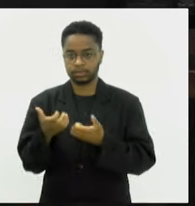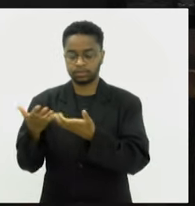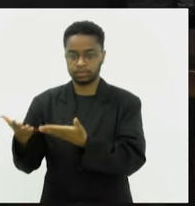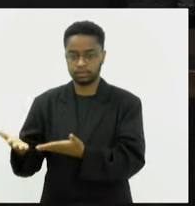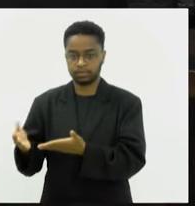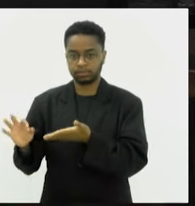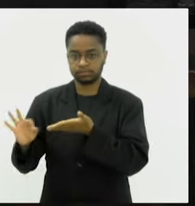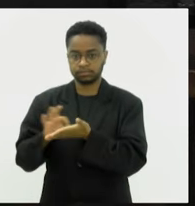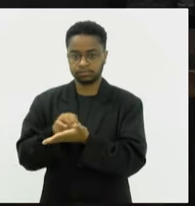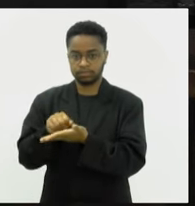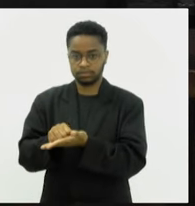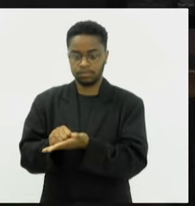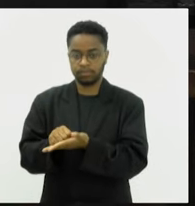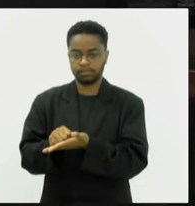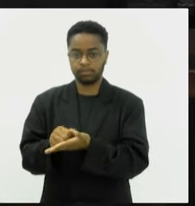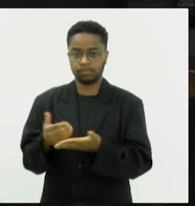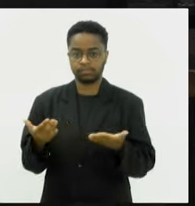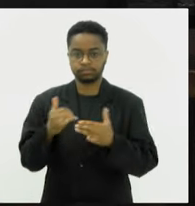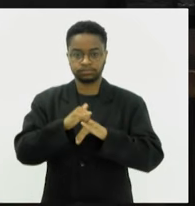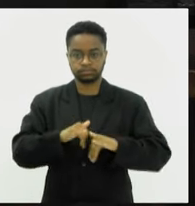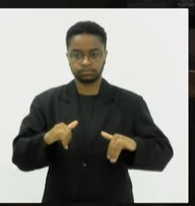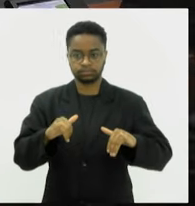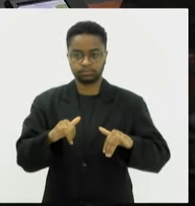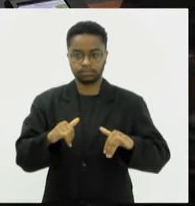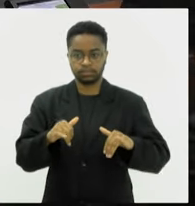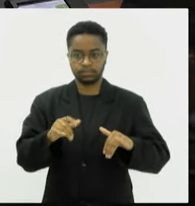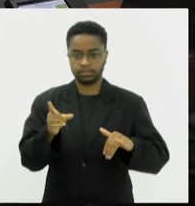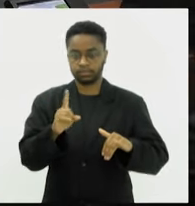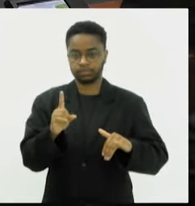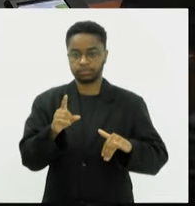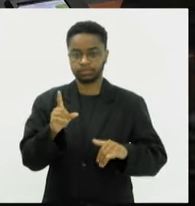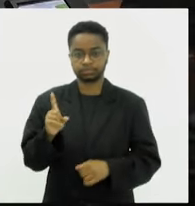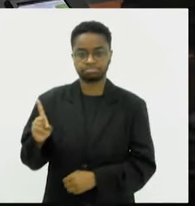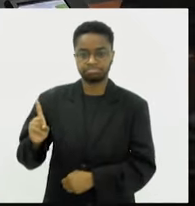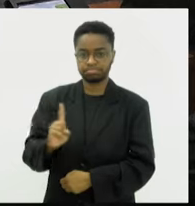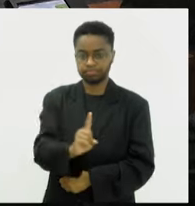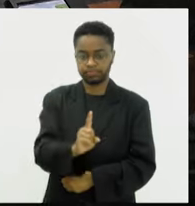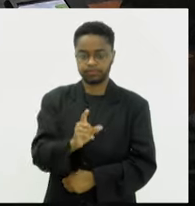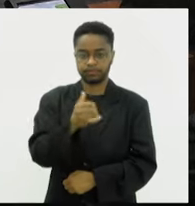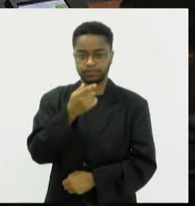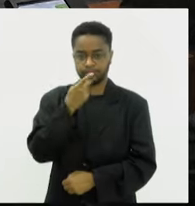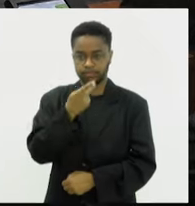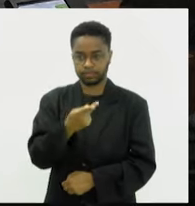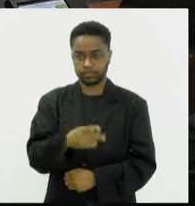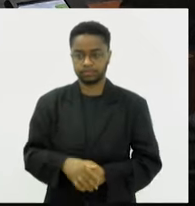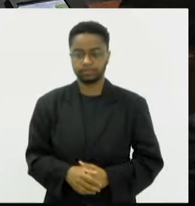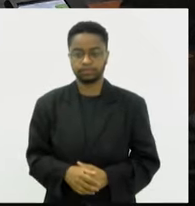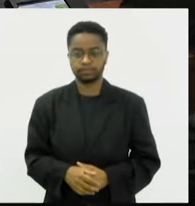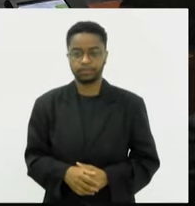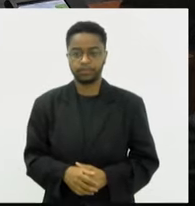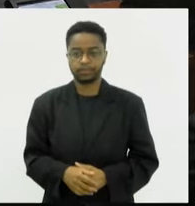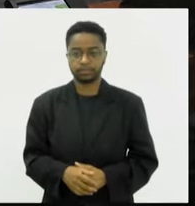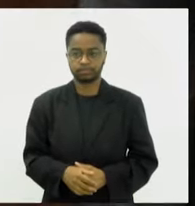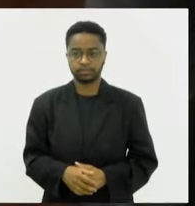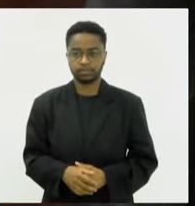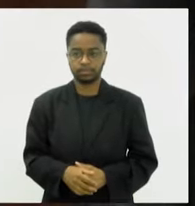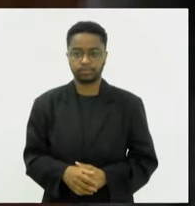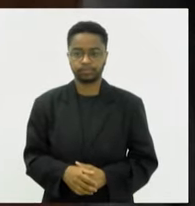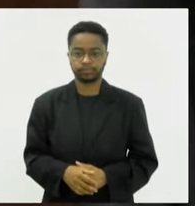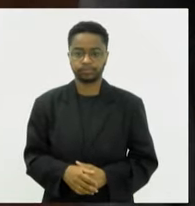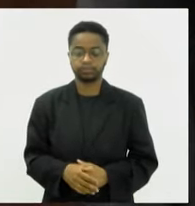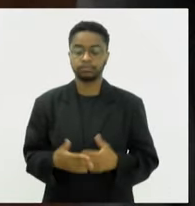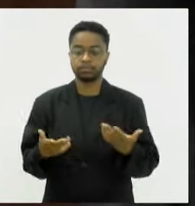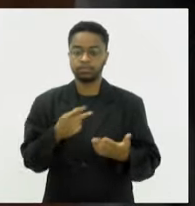para declaração de voto. Pela deputado. Ordem, senhora. Pois não. Senhora presidente, pela ordem. Gostaria